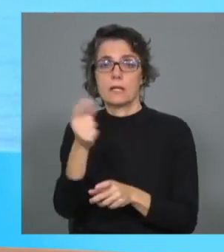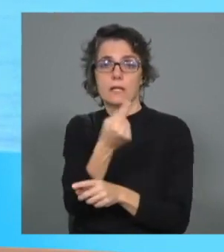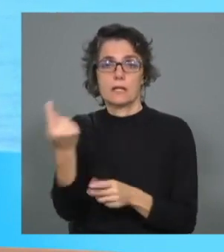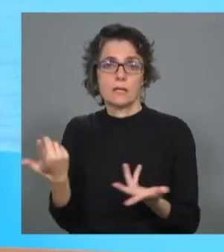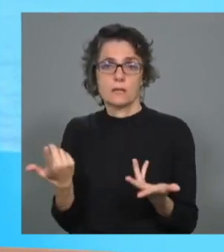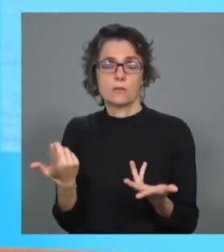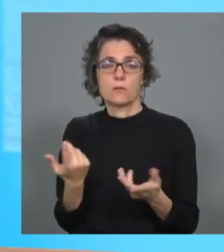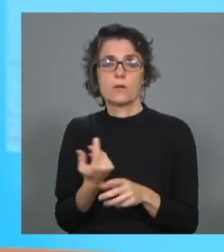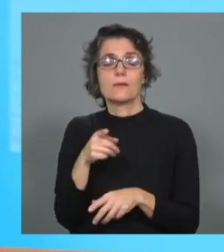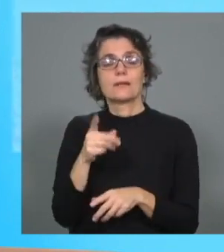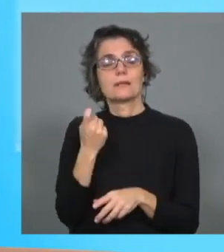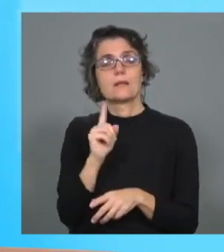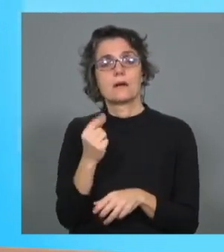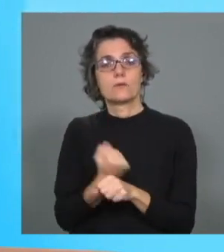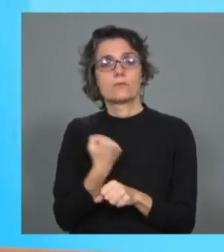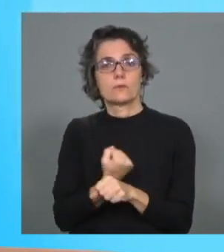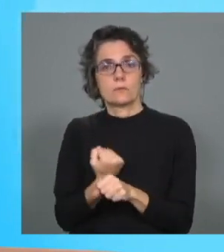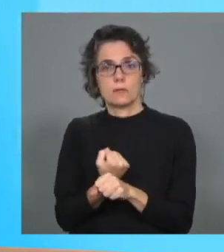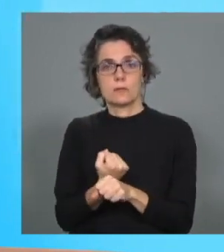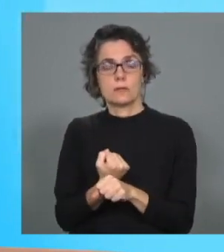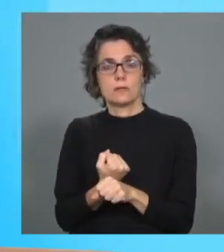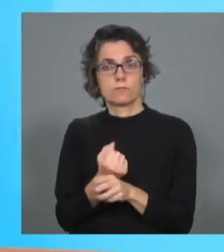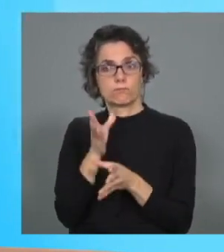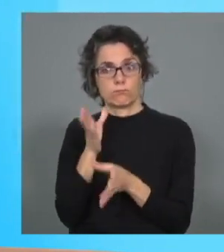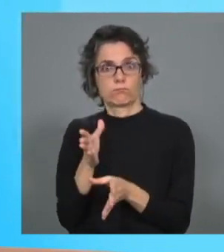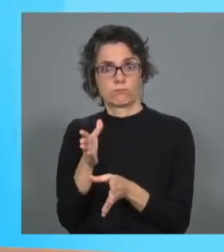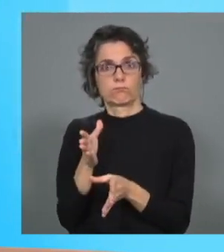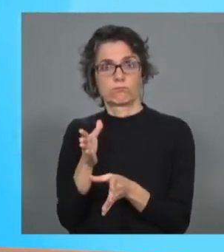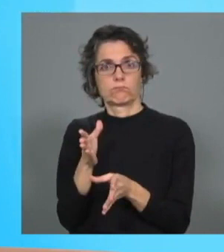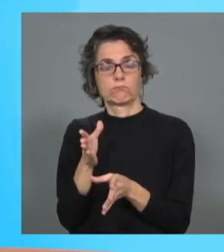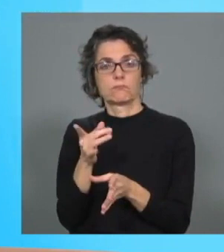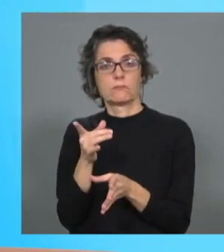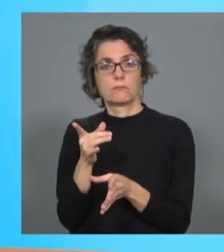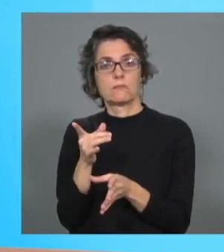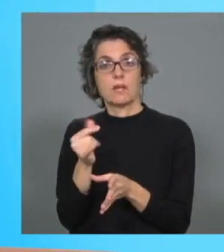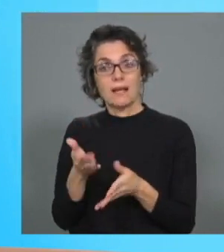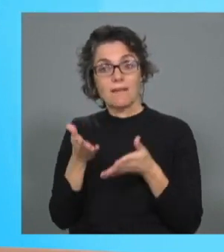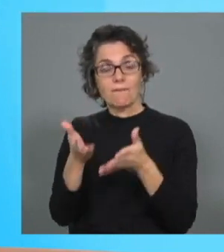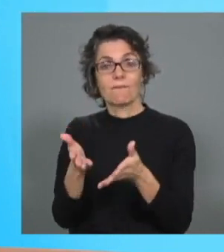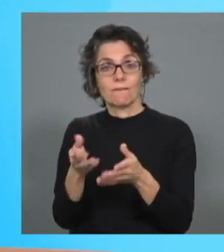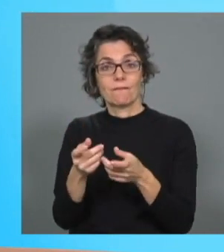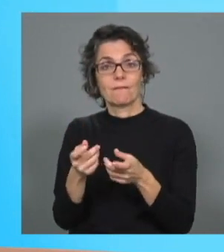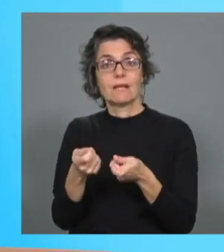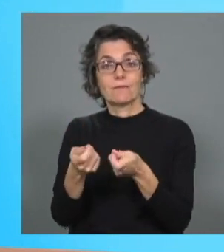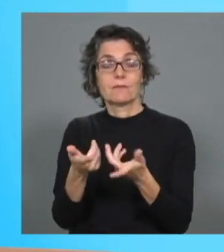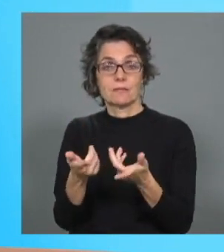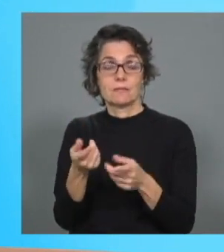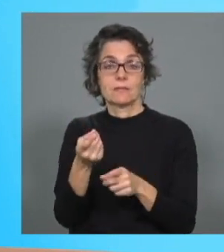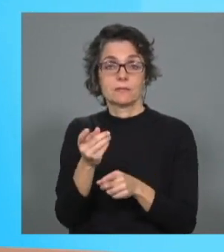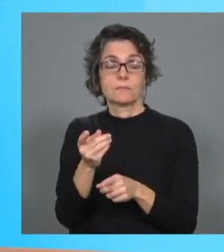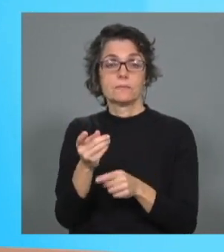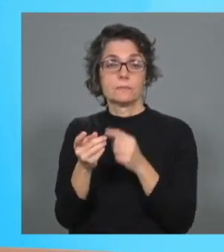fazer para já começar, por exemplo, não só o investimento mais direcionado para os combustíveis,